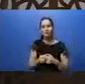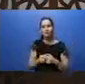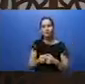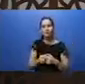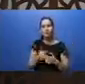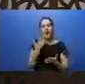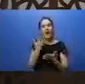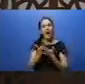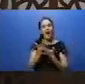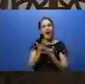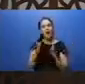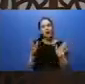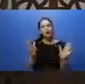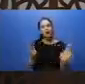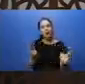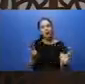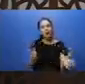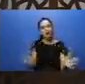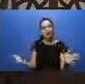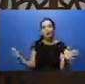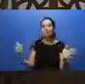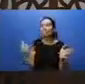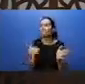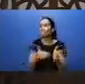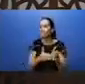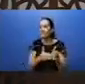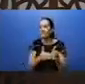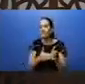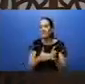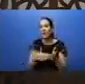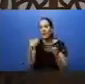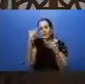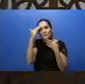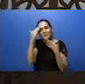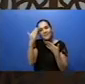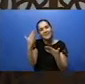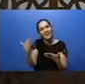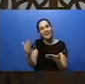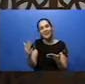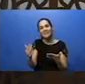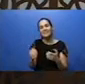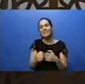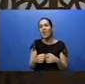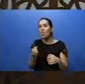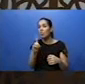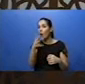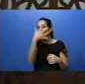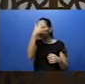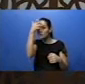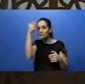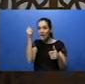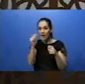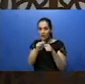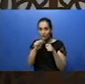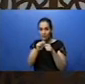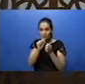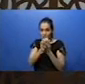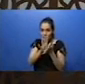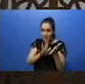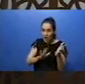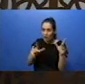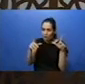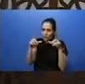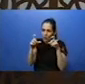Então, a aula de hoje vai até aqui. Muito obrigado. Não se esqueçam de fazer as atividades, mandar a foto